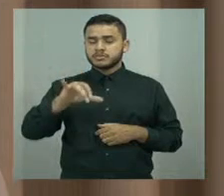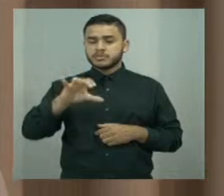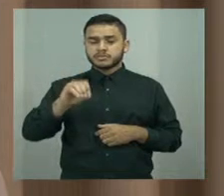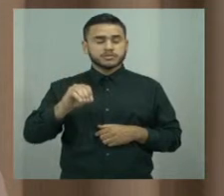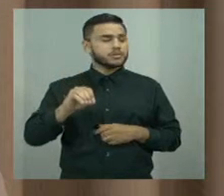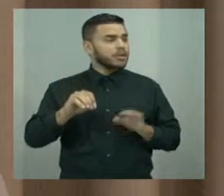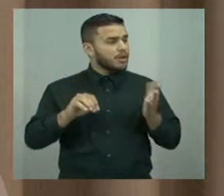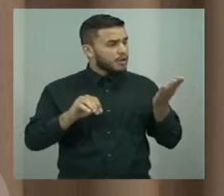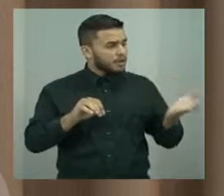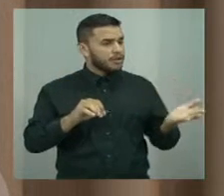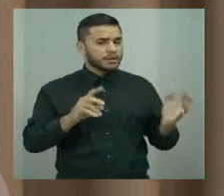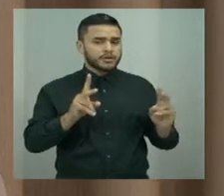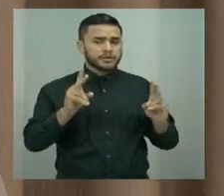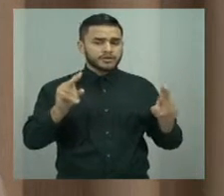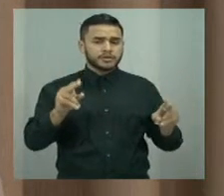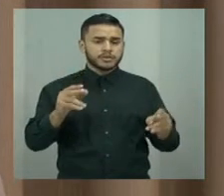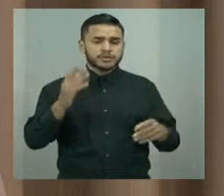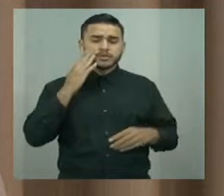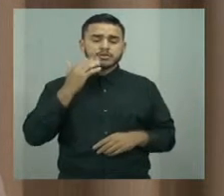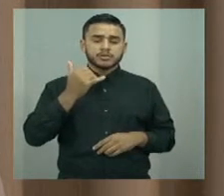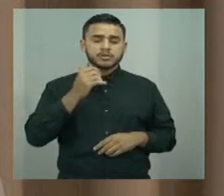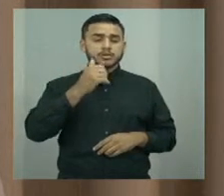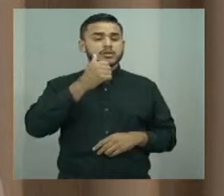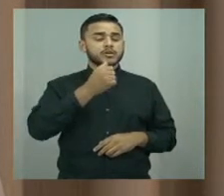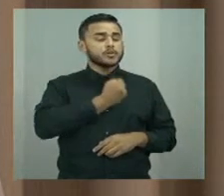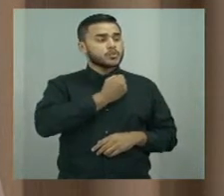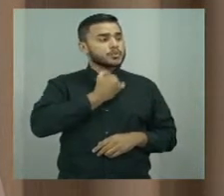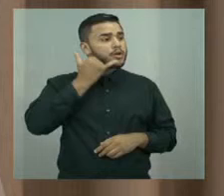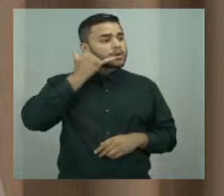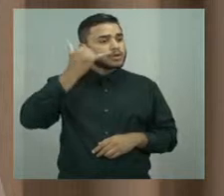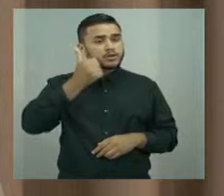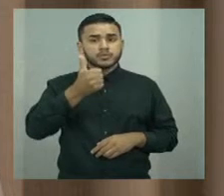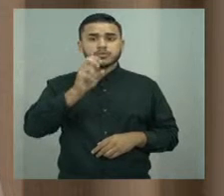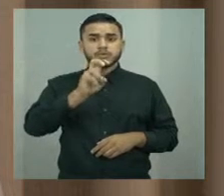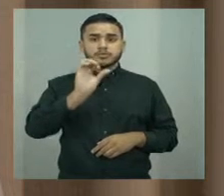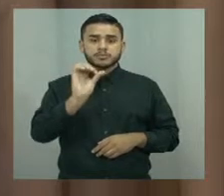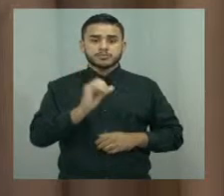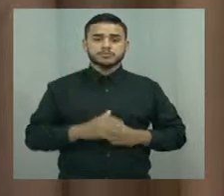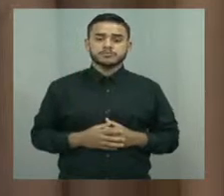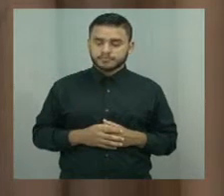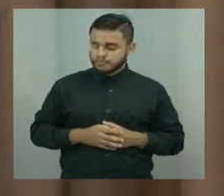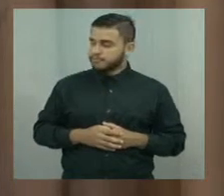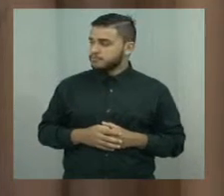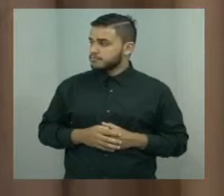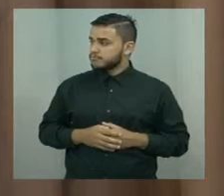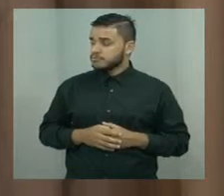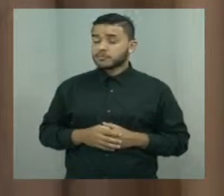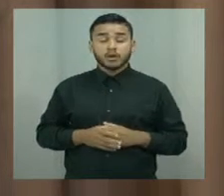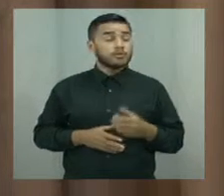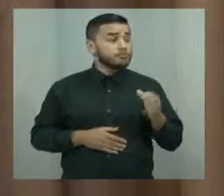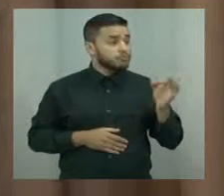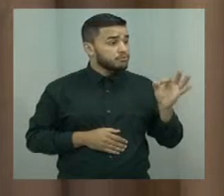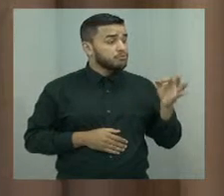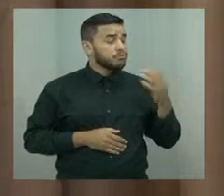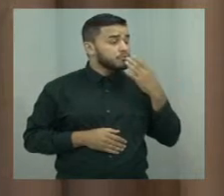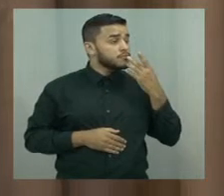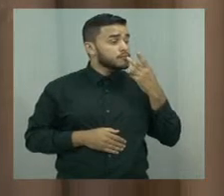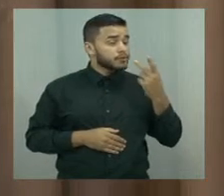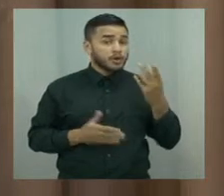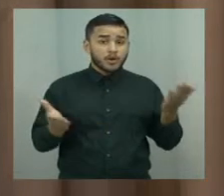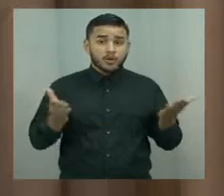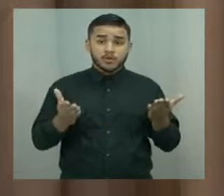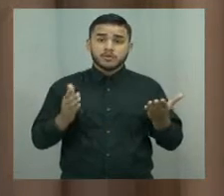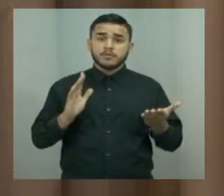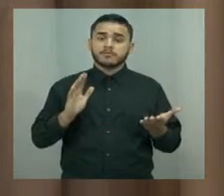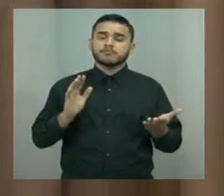hoje é a central, nossa central, é a central 56. de vocês, né? Isso. Então, pronto. A gente está chegando ao final do programa, né? E eu gostaria agora que